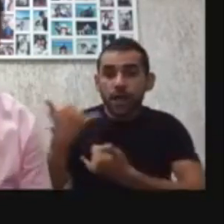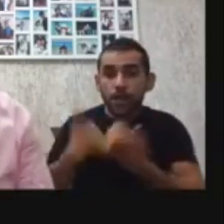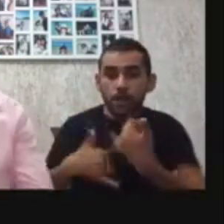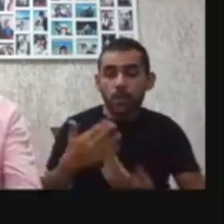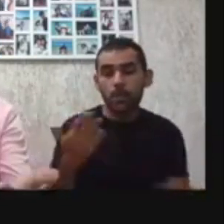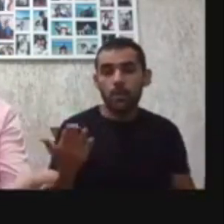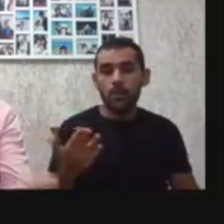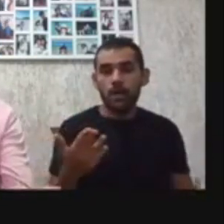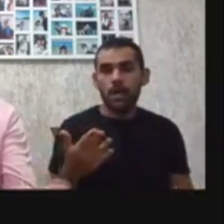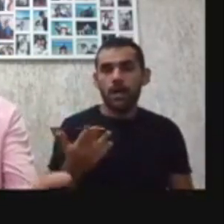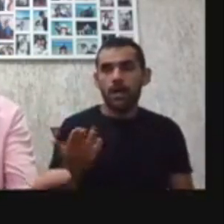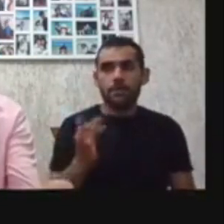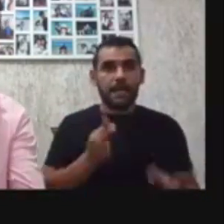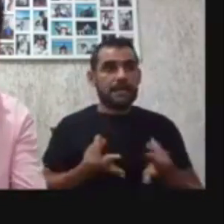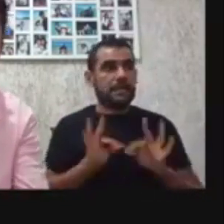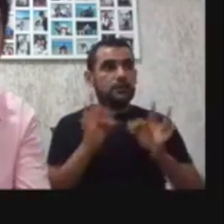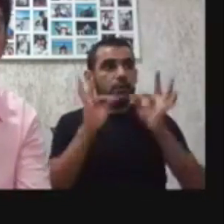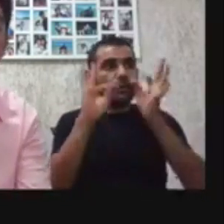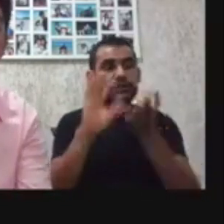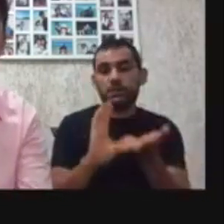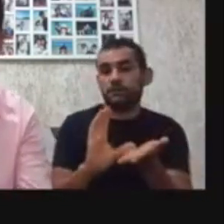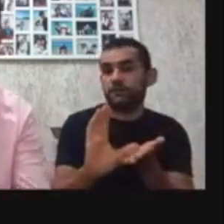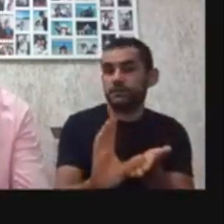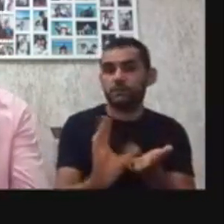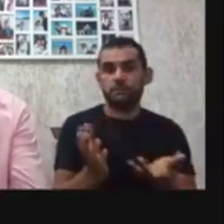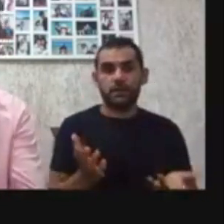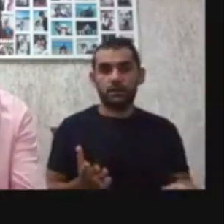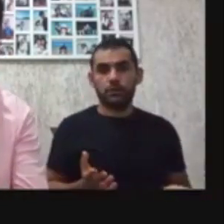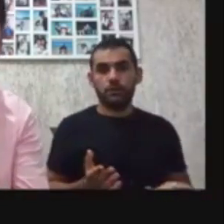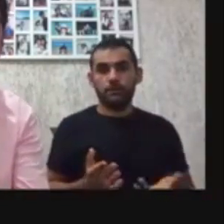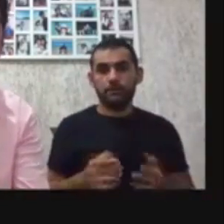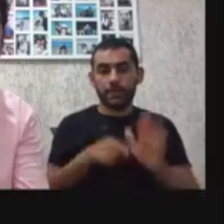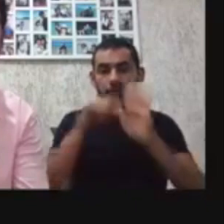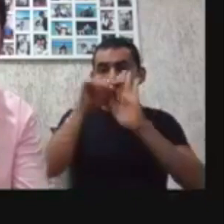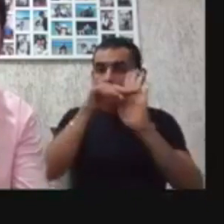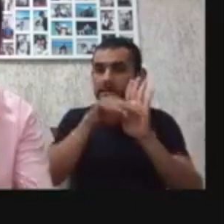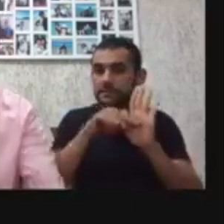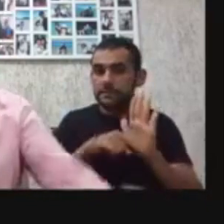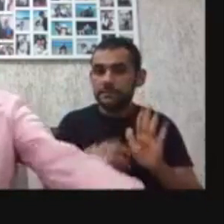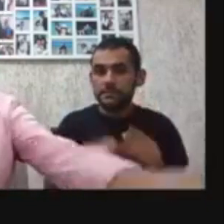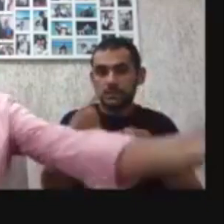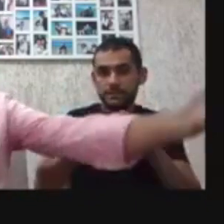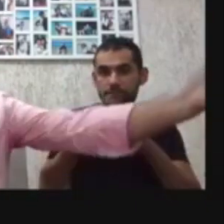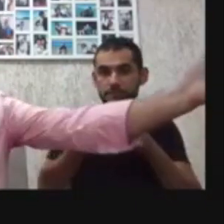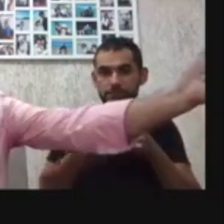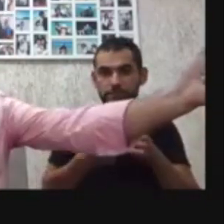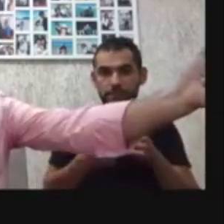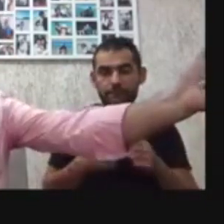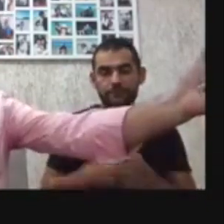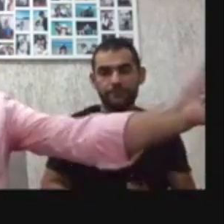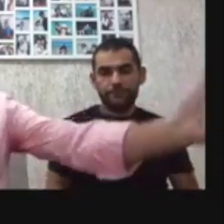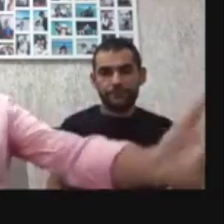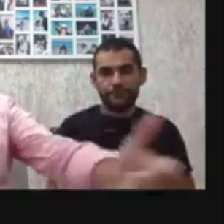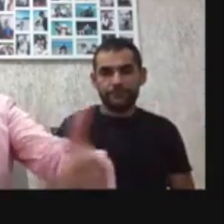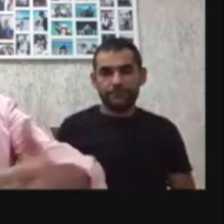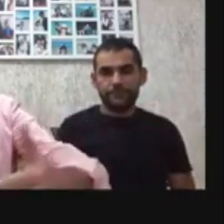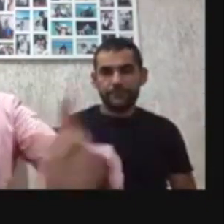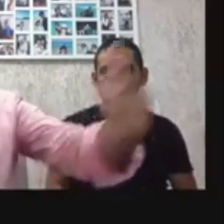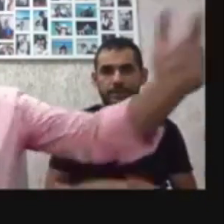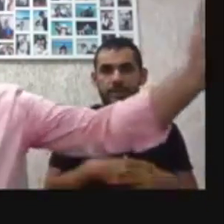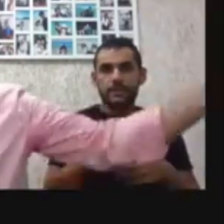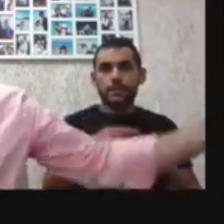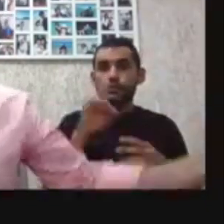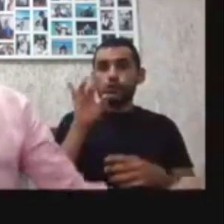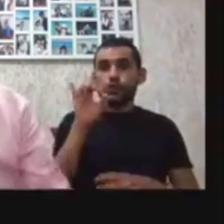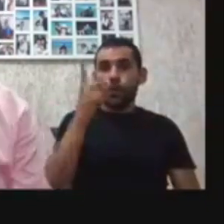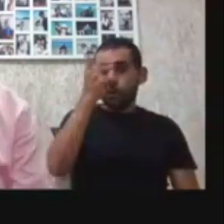não é isso, é tecnologia, é investimento, sabe? Mapeamento na nossa cidade. Dizem, né, que só